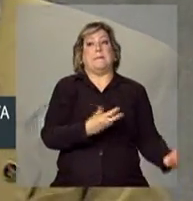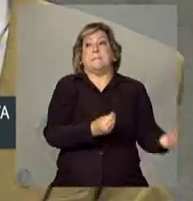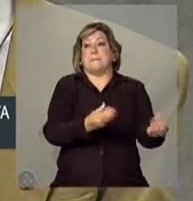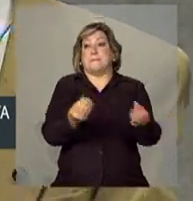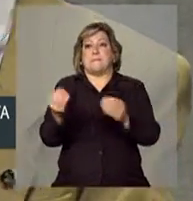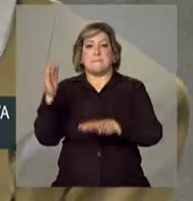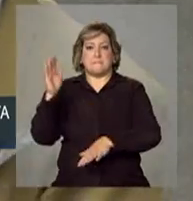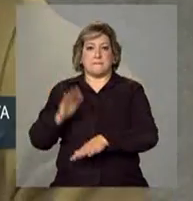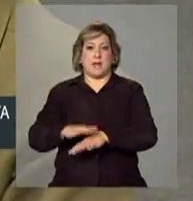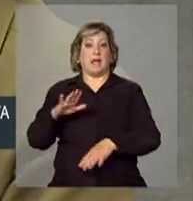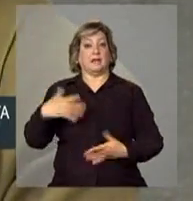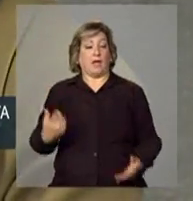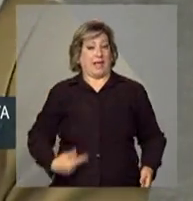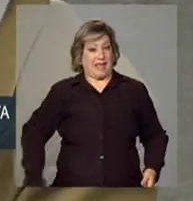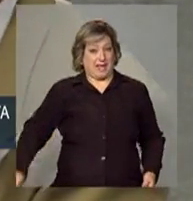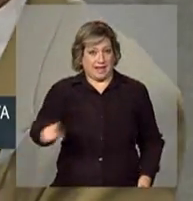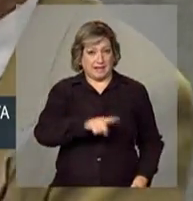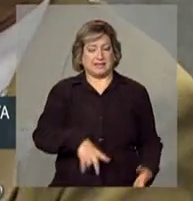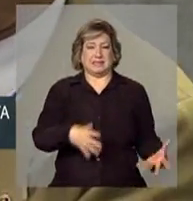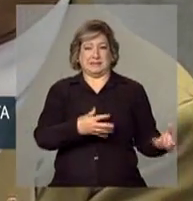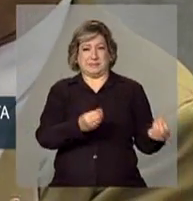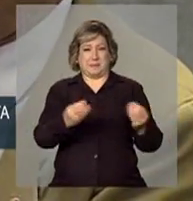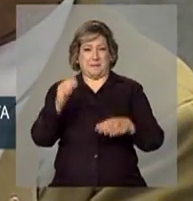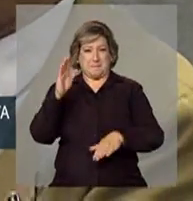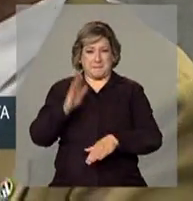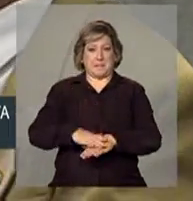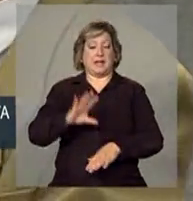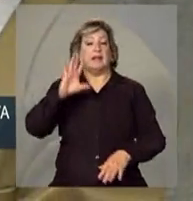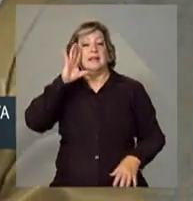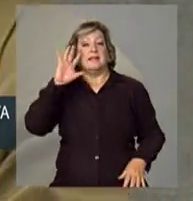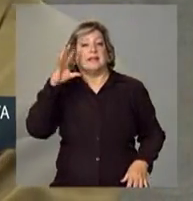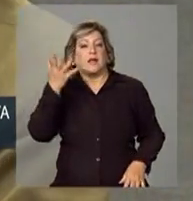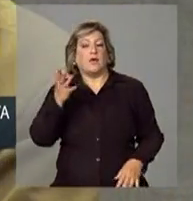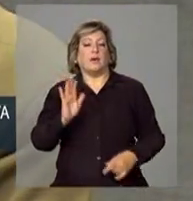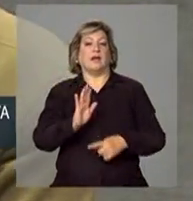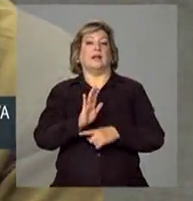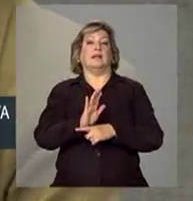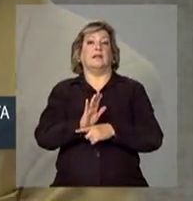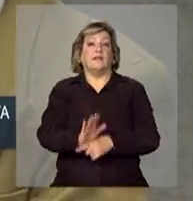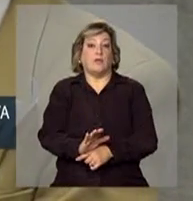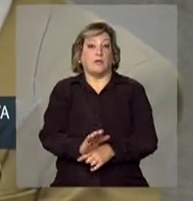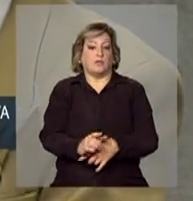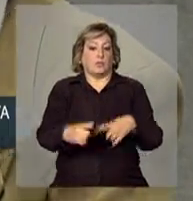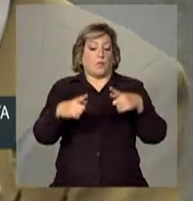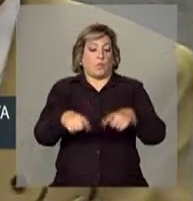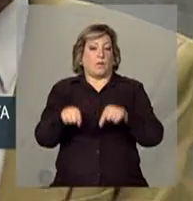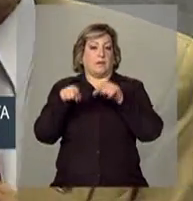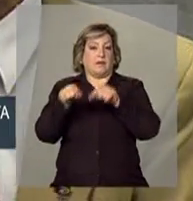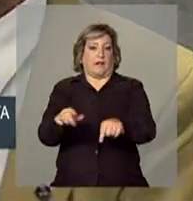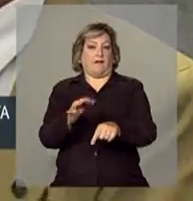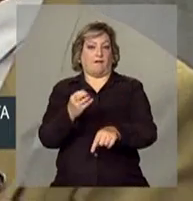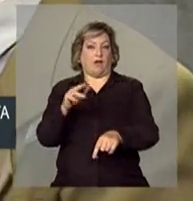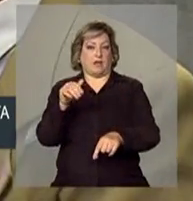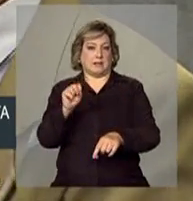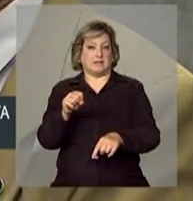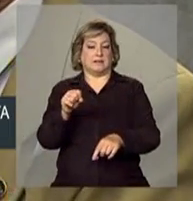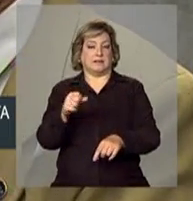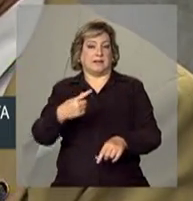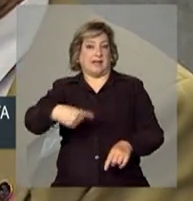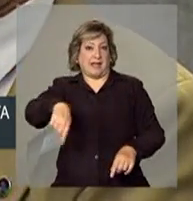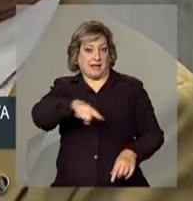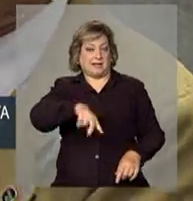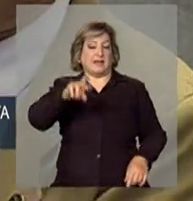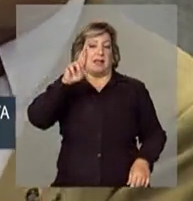que esses muitos milhares que tentaram defender a instituição, estes representam as